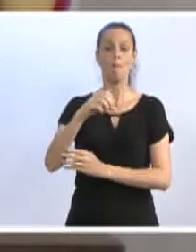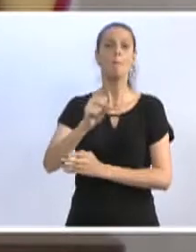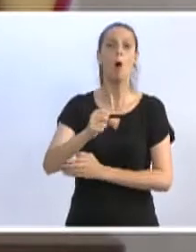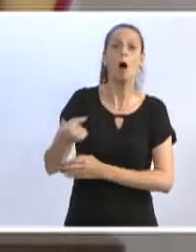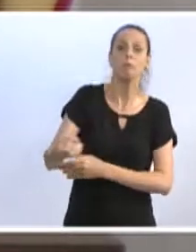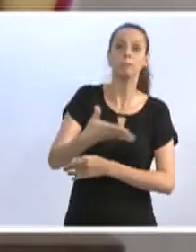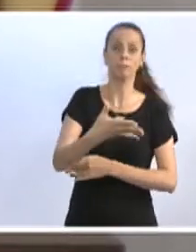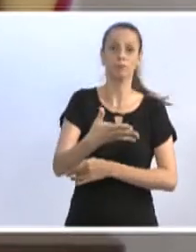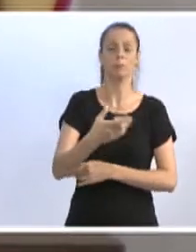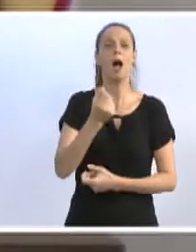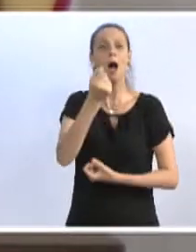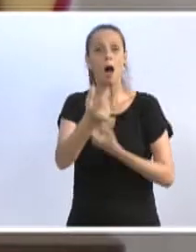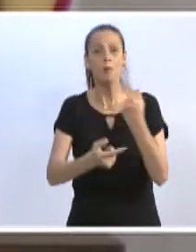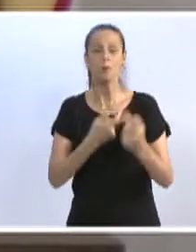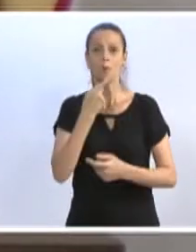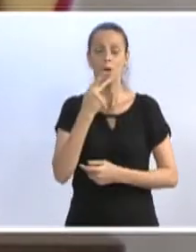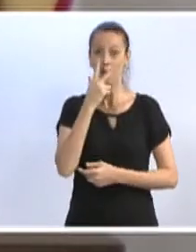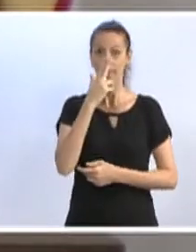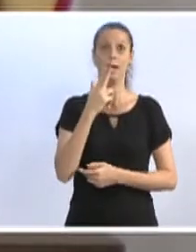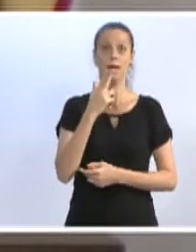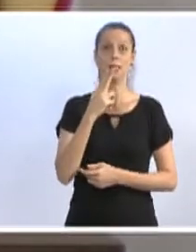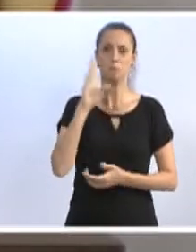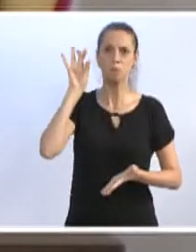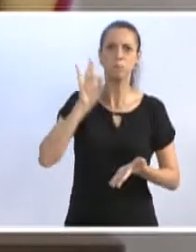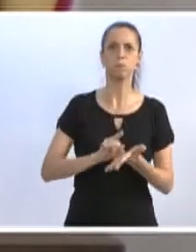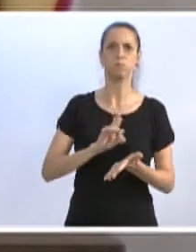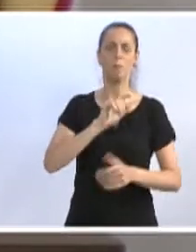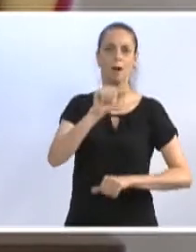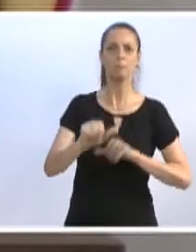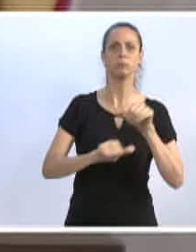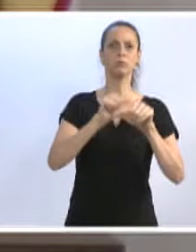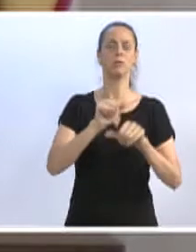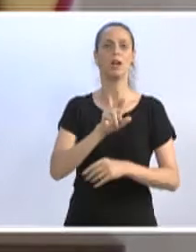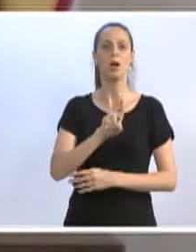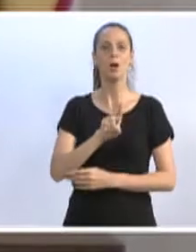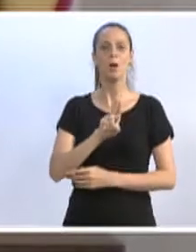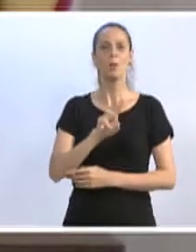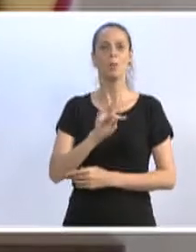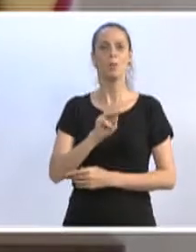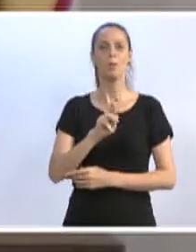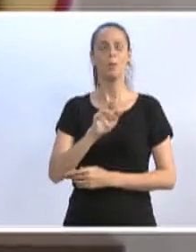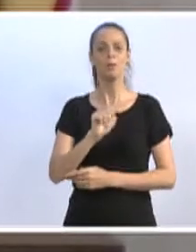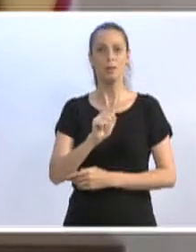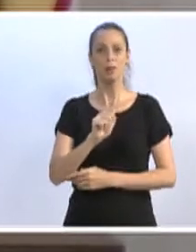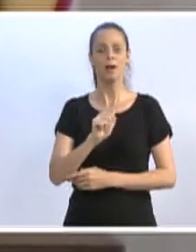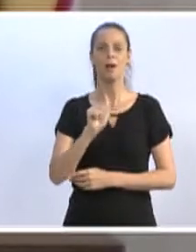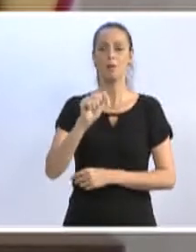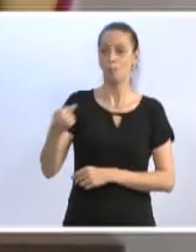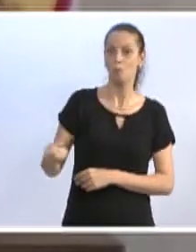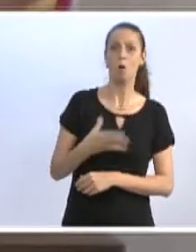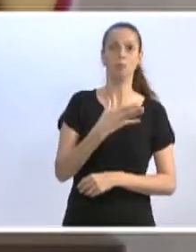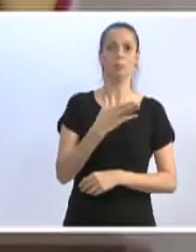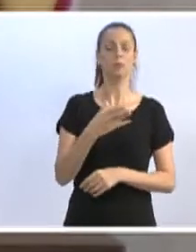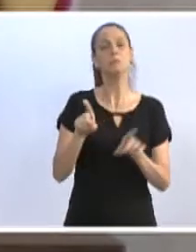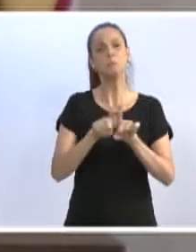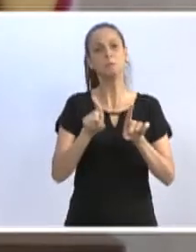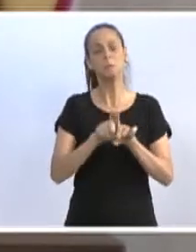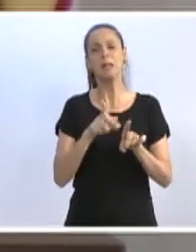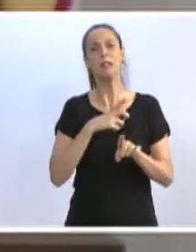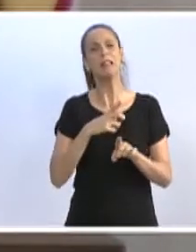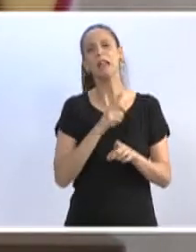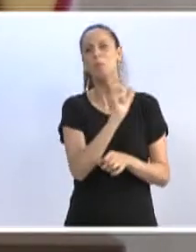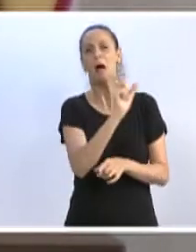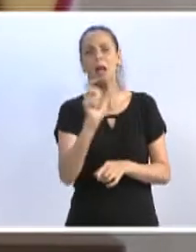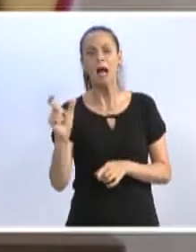Alguns falam de ultramodernidade. Outros falam de modernidade líquida. E outros termos mais que